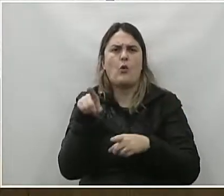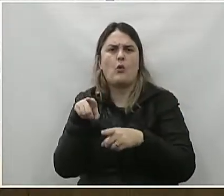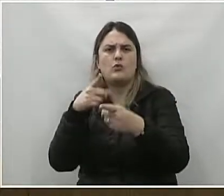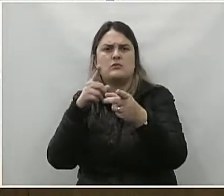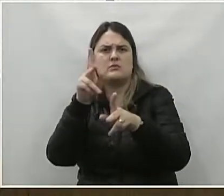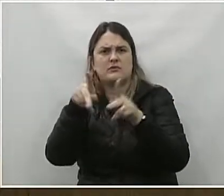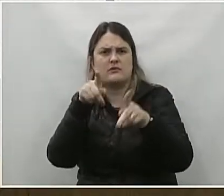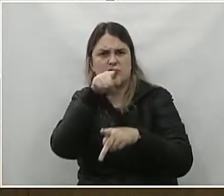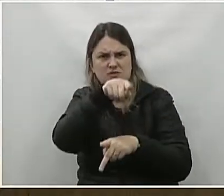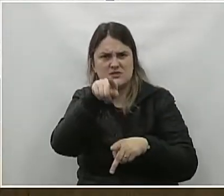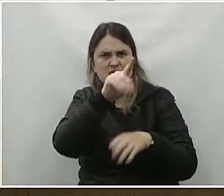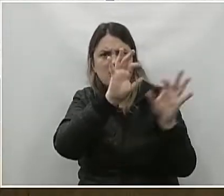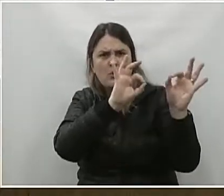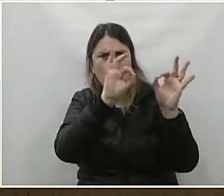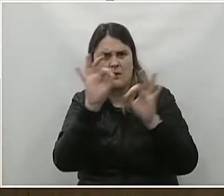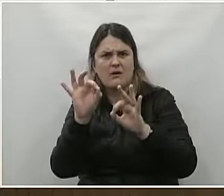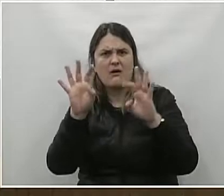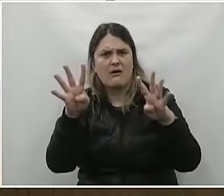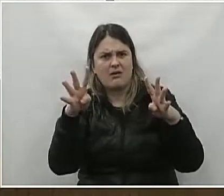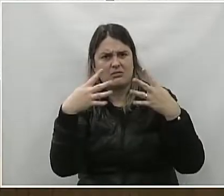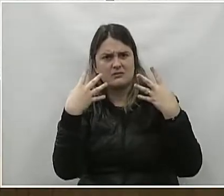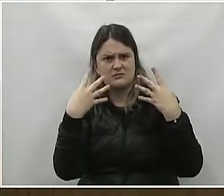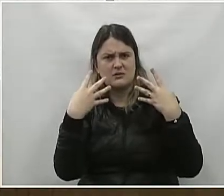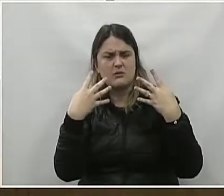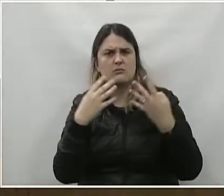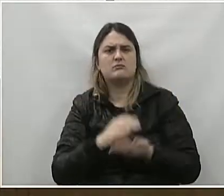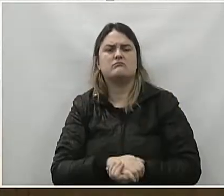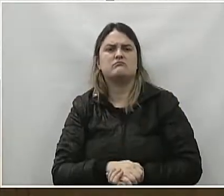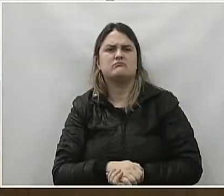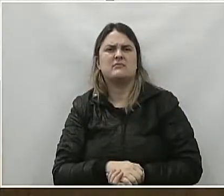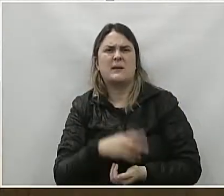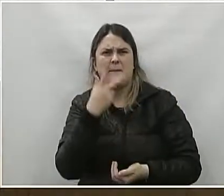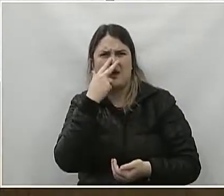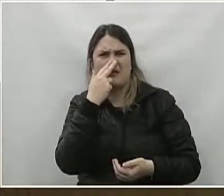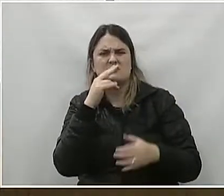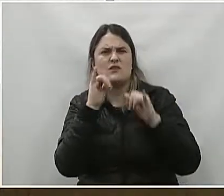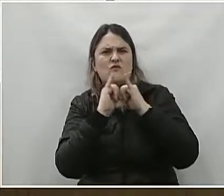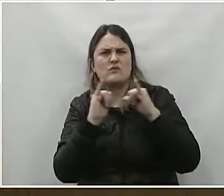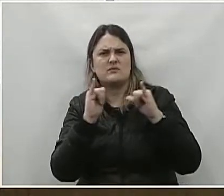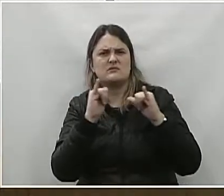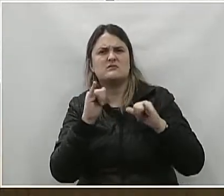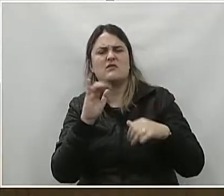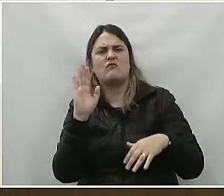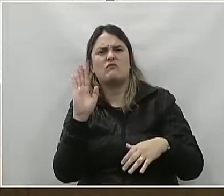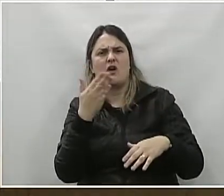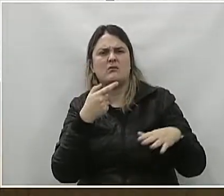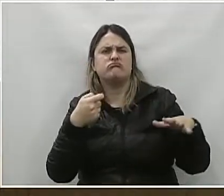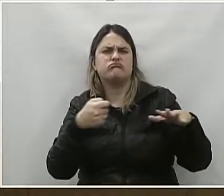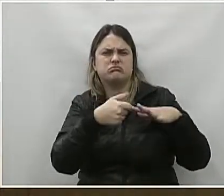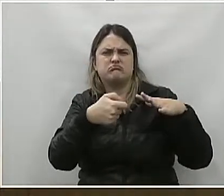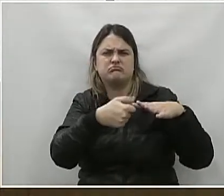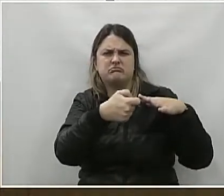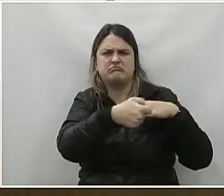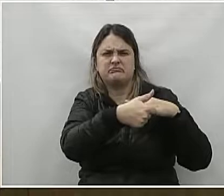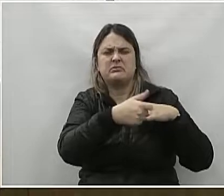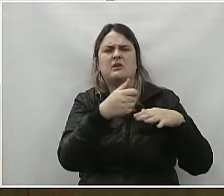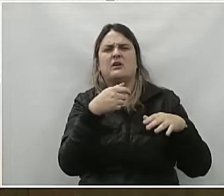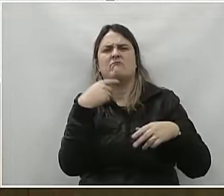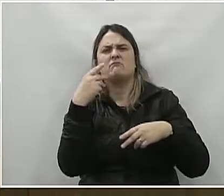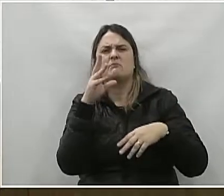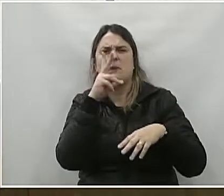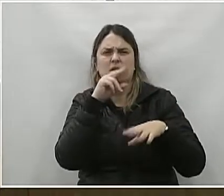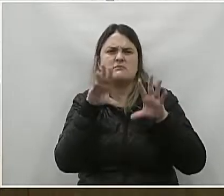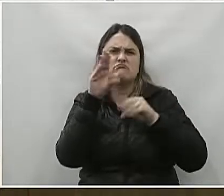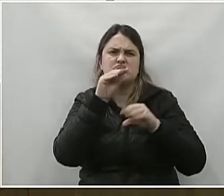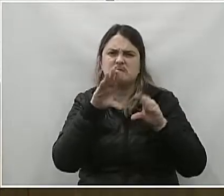aqui, fiquem atentos a isso, né? Atento, às vezes, a fake news, atento, às vezes, a só falação, que